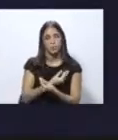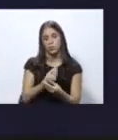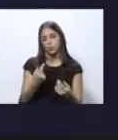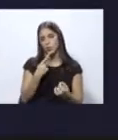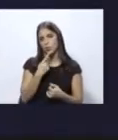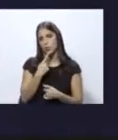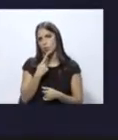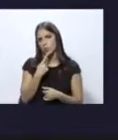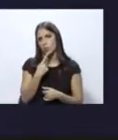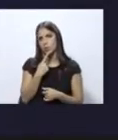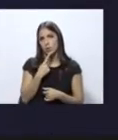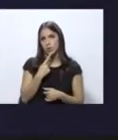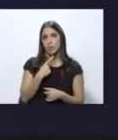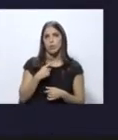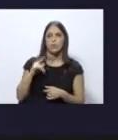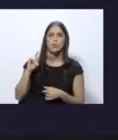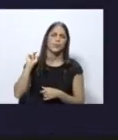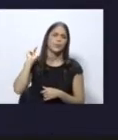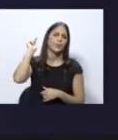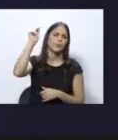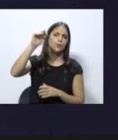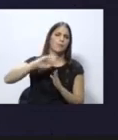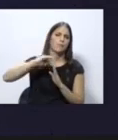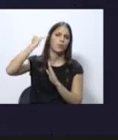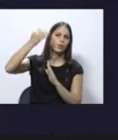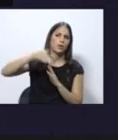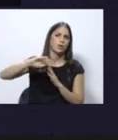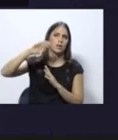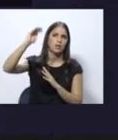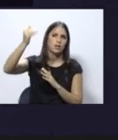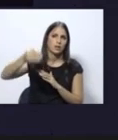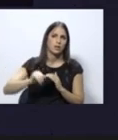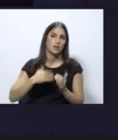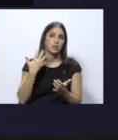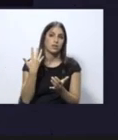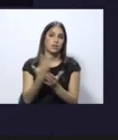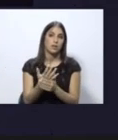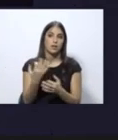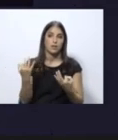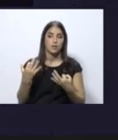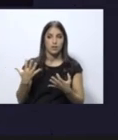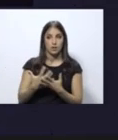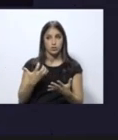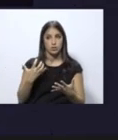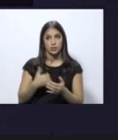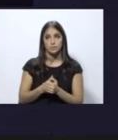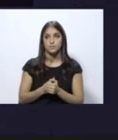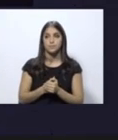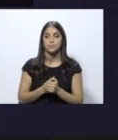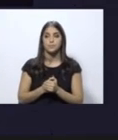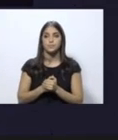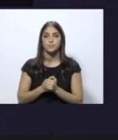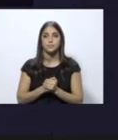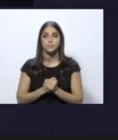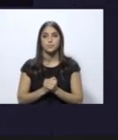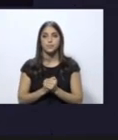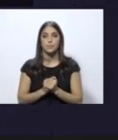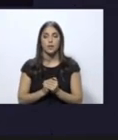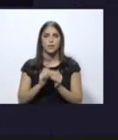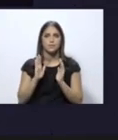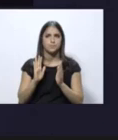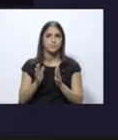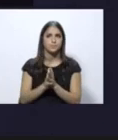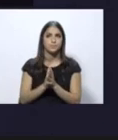rebocando montanha acima, quer o Amaro Antunes, quer o Gustavo Veloso. Já